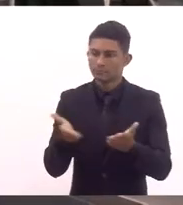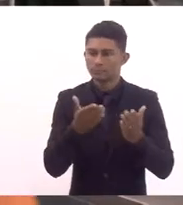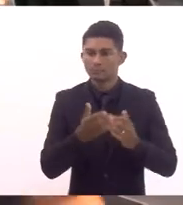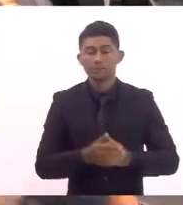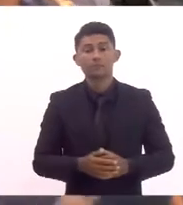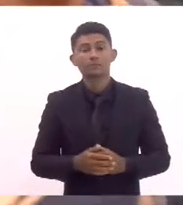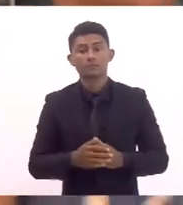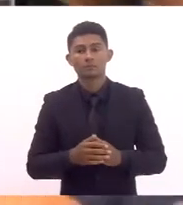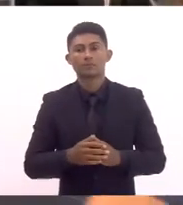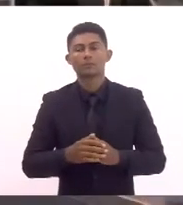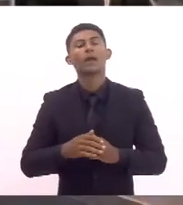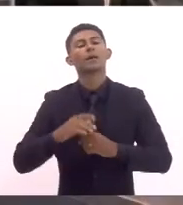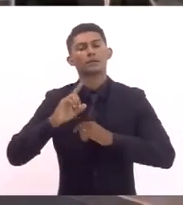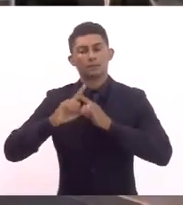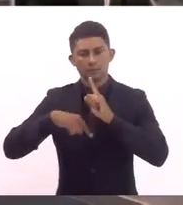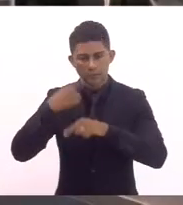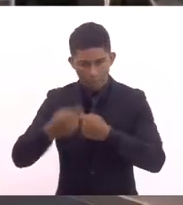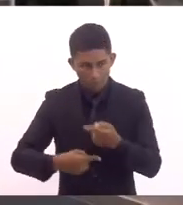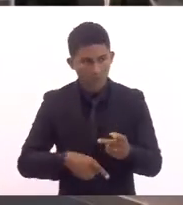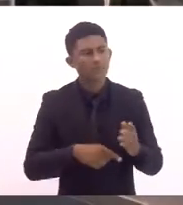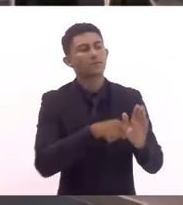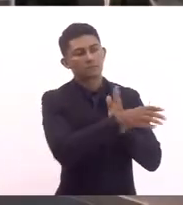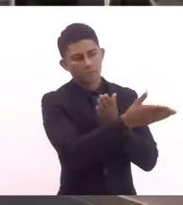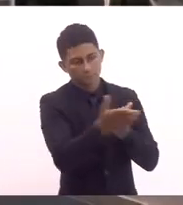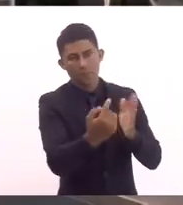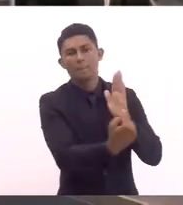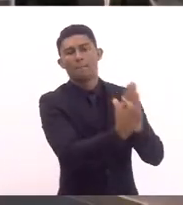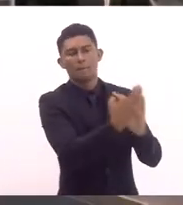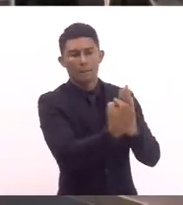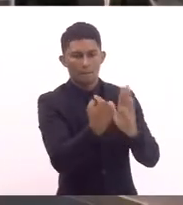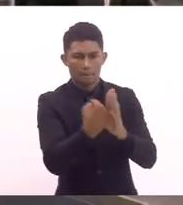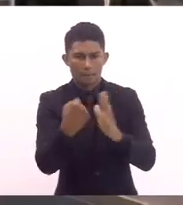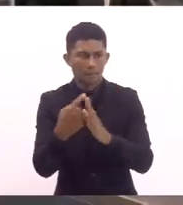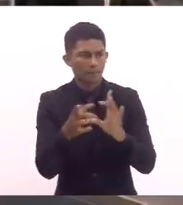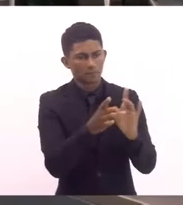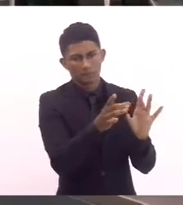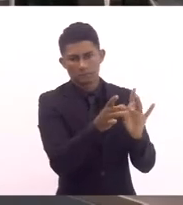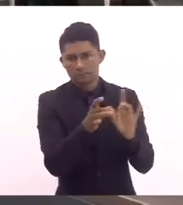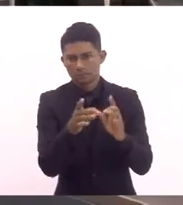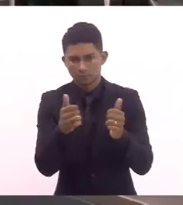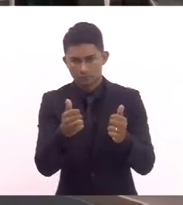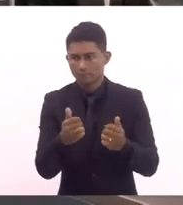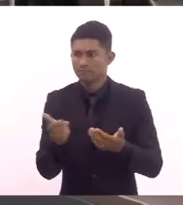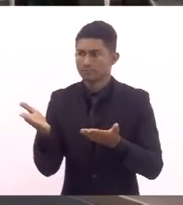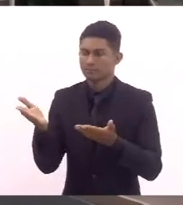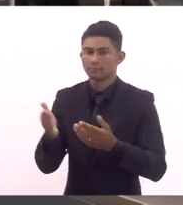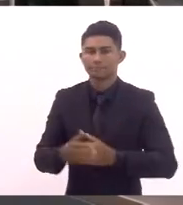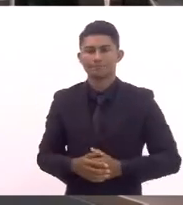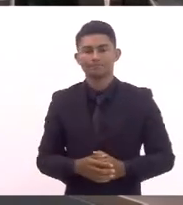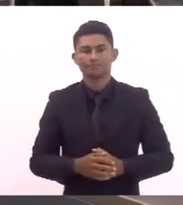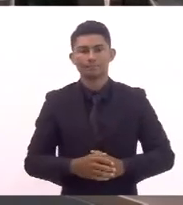bom e depois então a gente passa o microfone sem fio para vocês colocarem suas questões